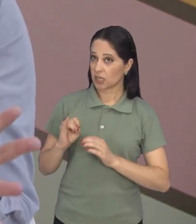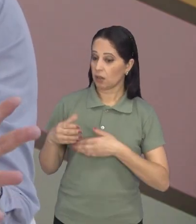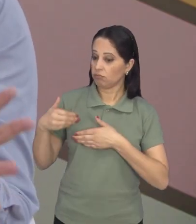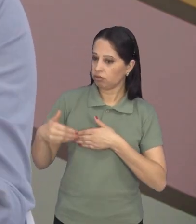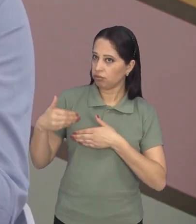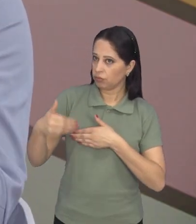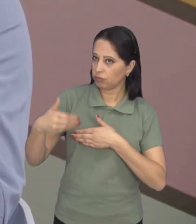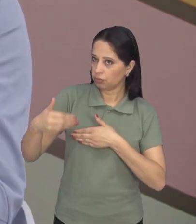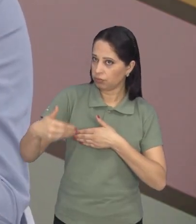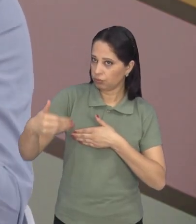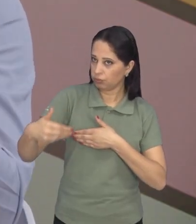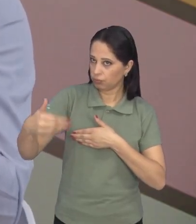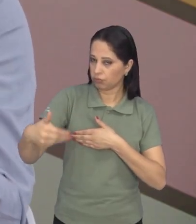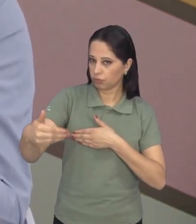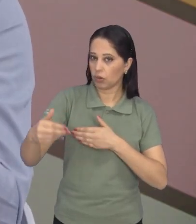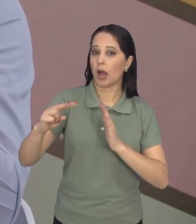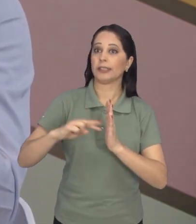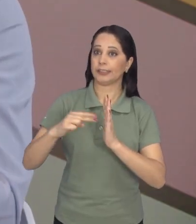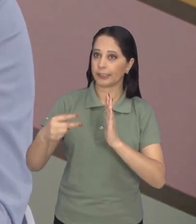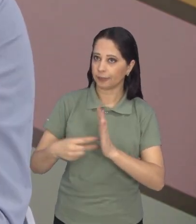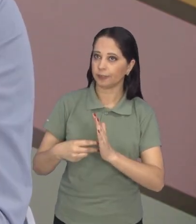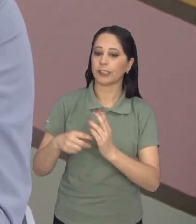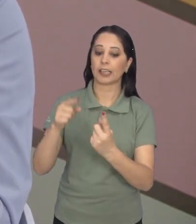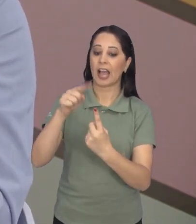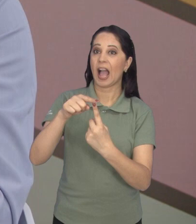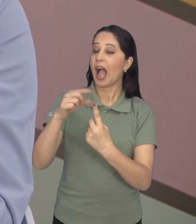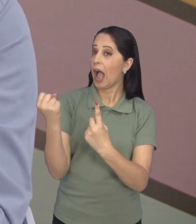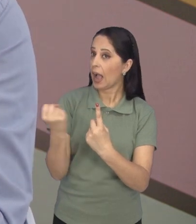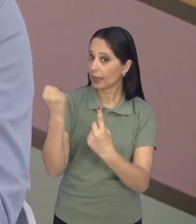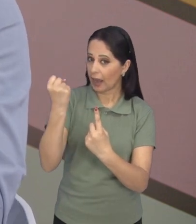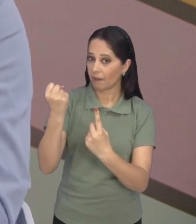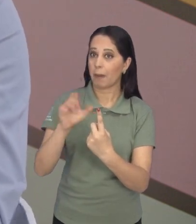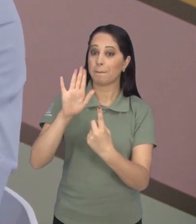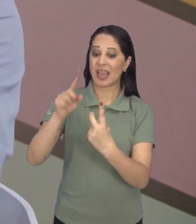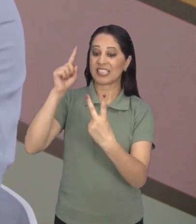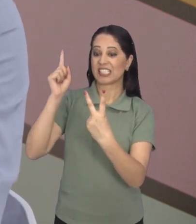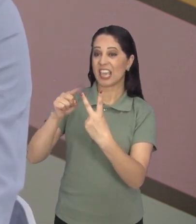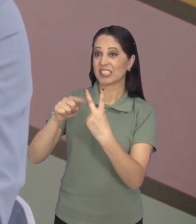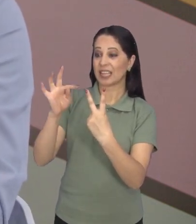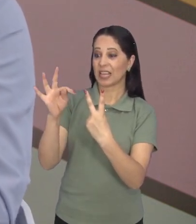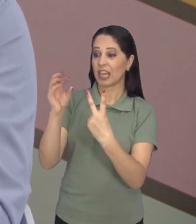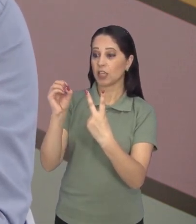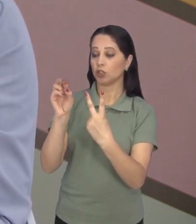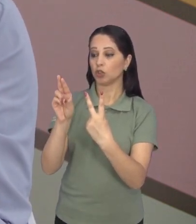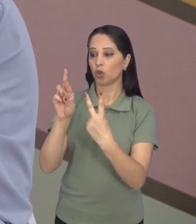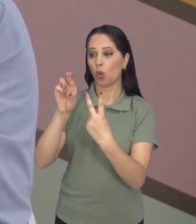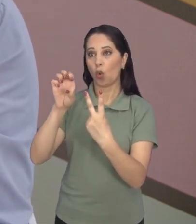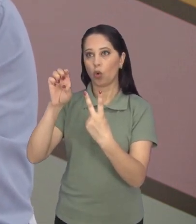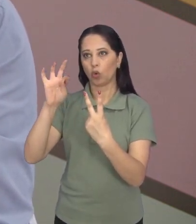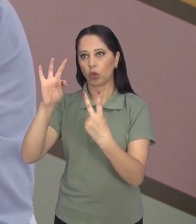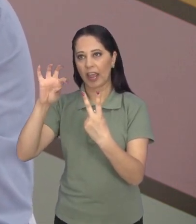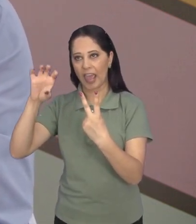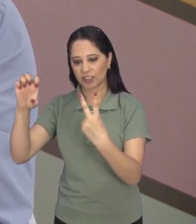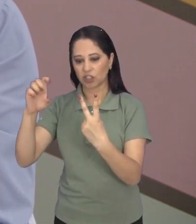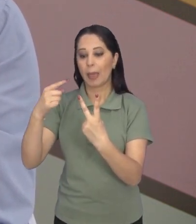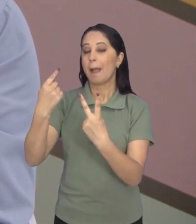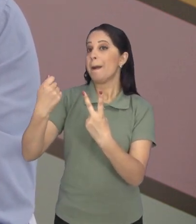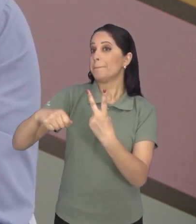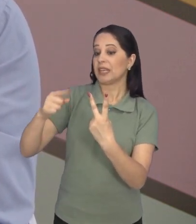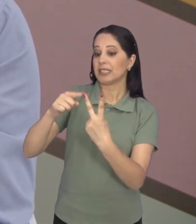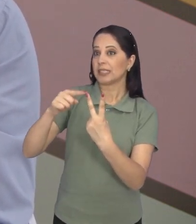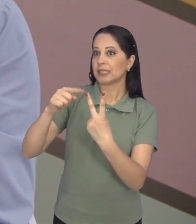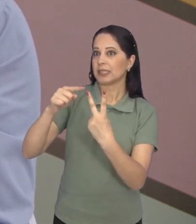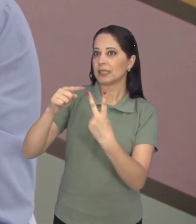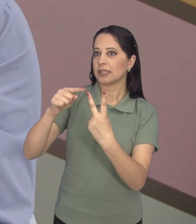longo prazo, é um tique crônico aí. A gente chama de permanente. Para eu dizer que é síndrome de Tourette, eu tenho que ter mais de um tipo de